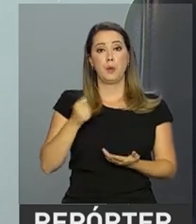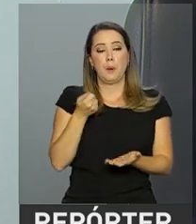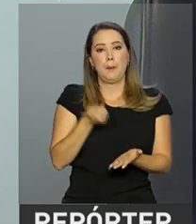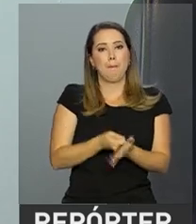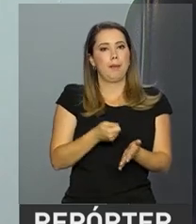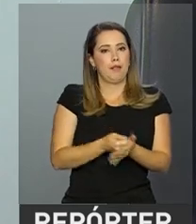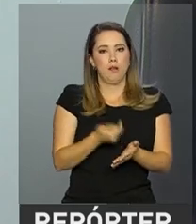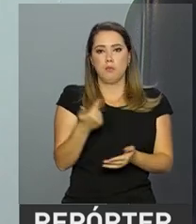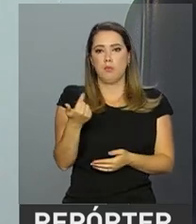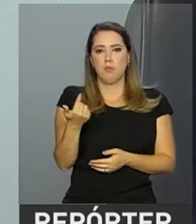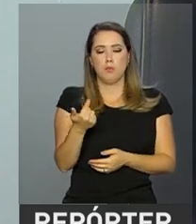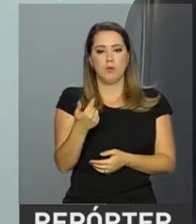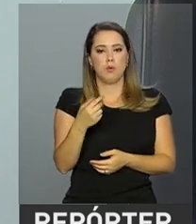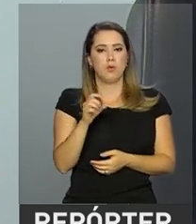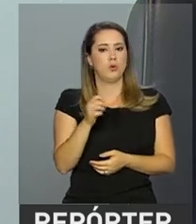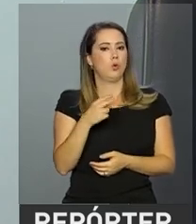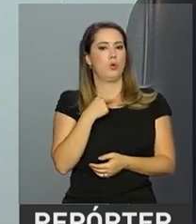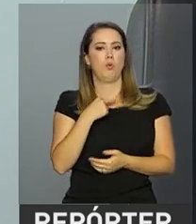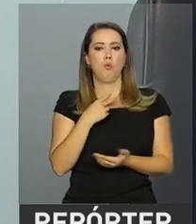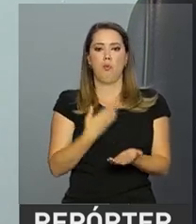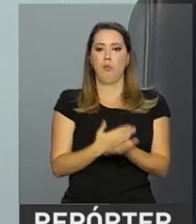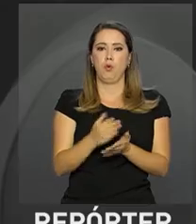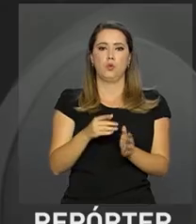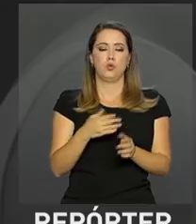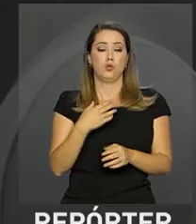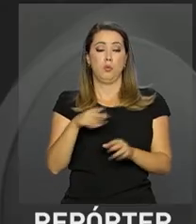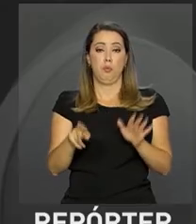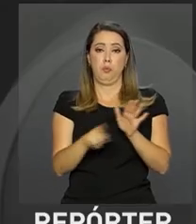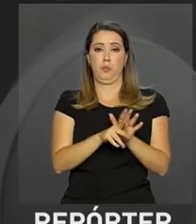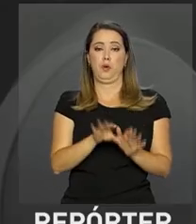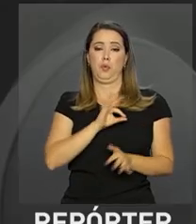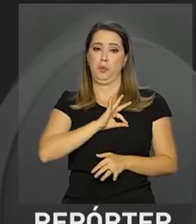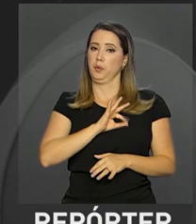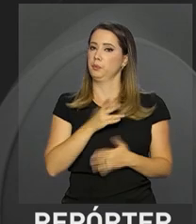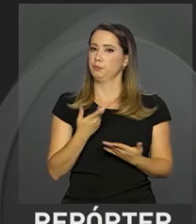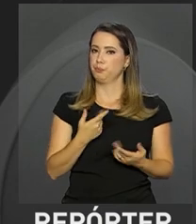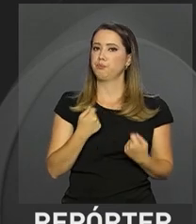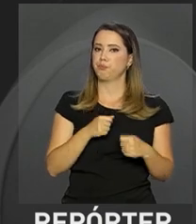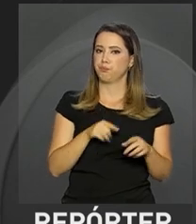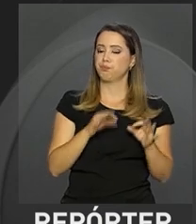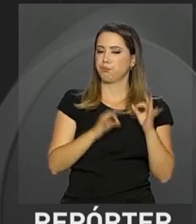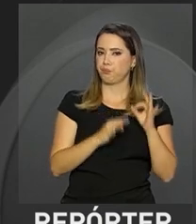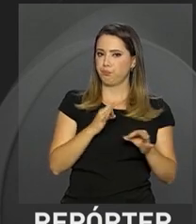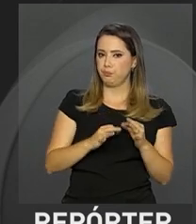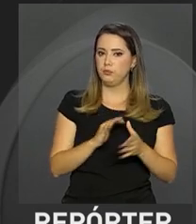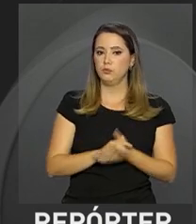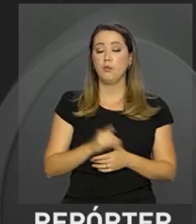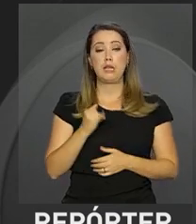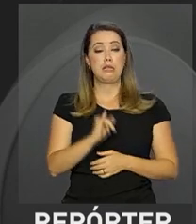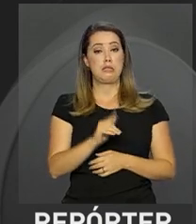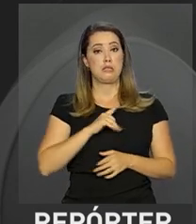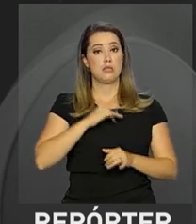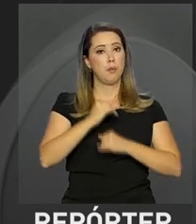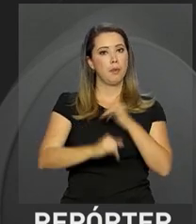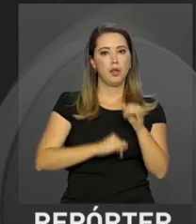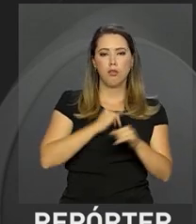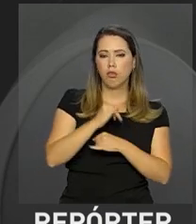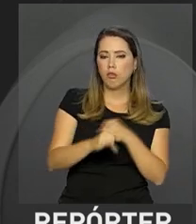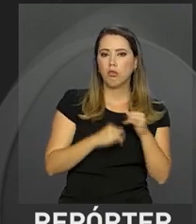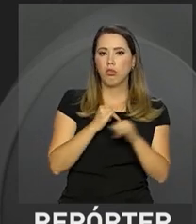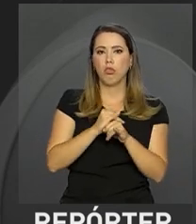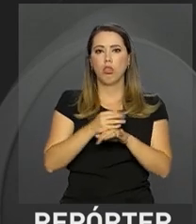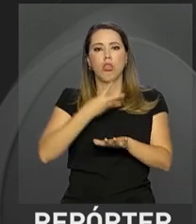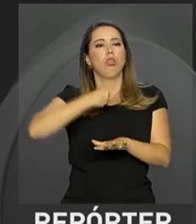não pode ser arbitrada na fase policial a outra lei diz que a propagação na internet de qualquer ofensa